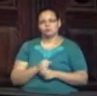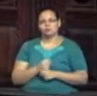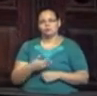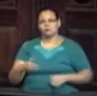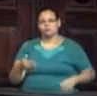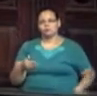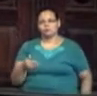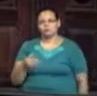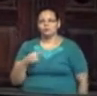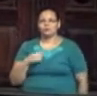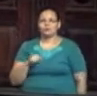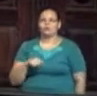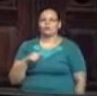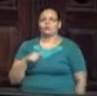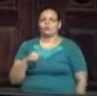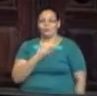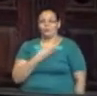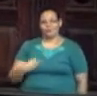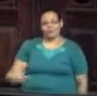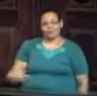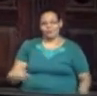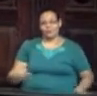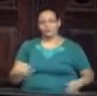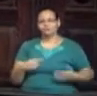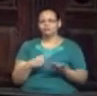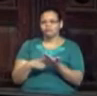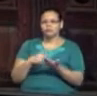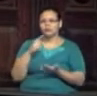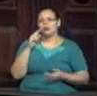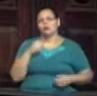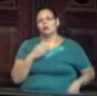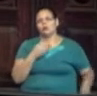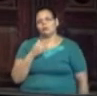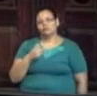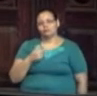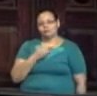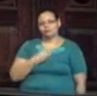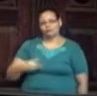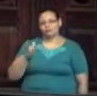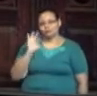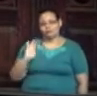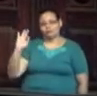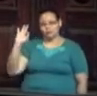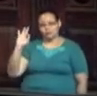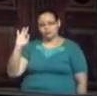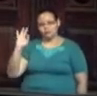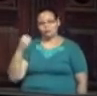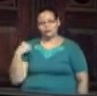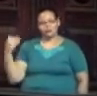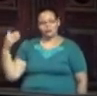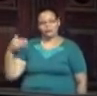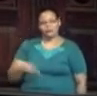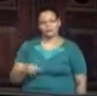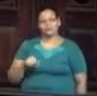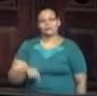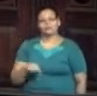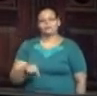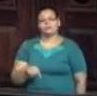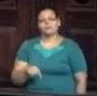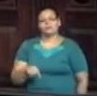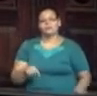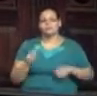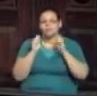O governo negociou com o governo federal e vem a este parlamento